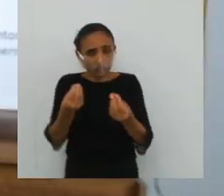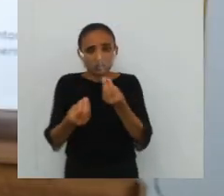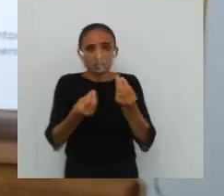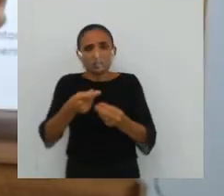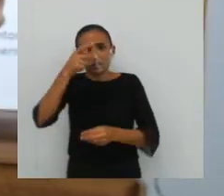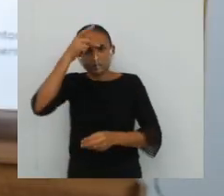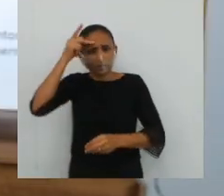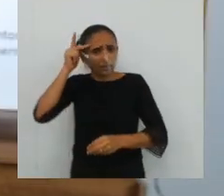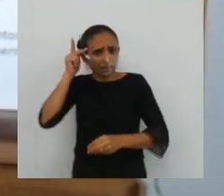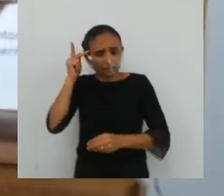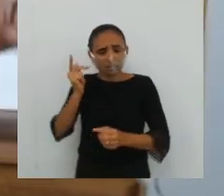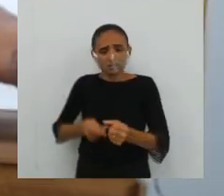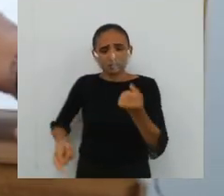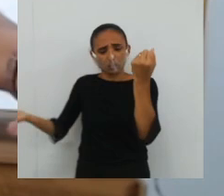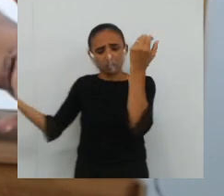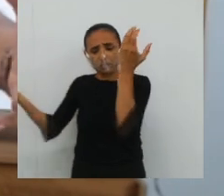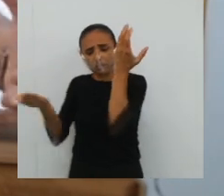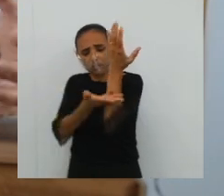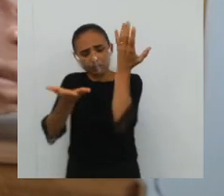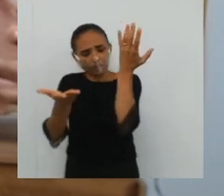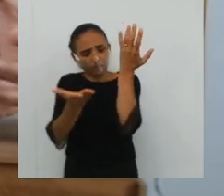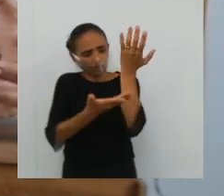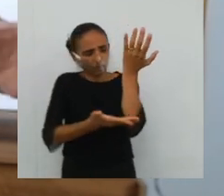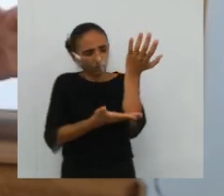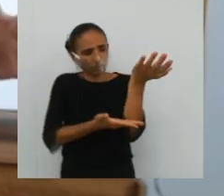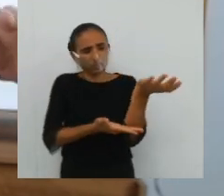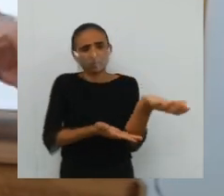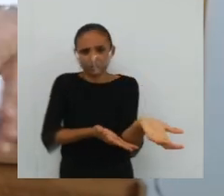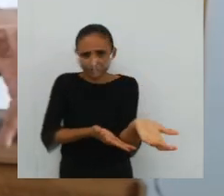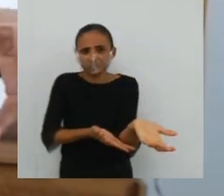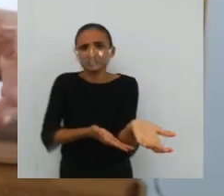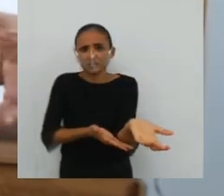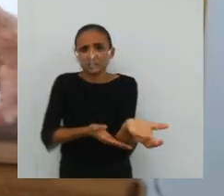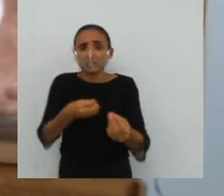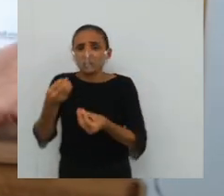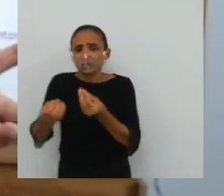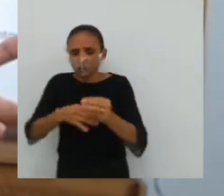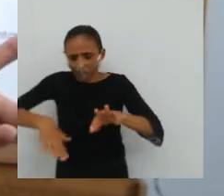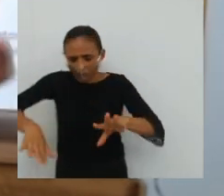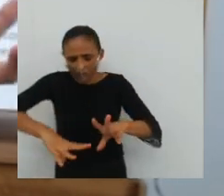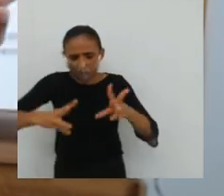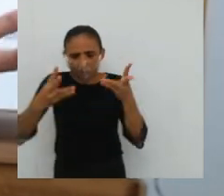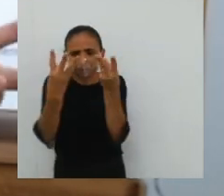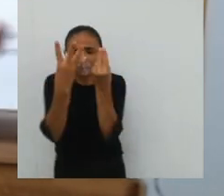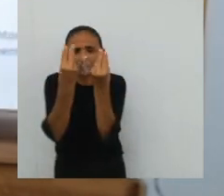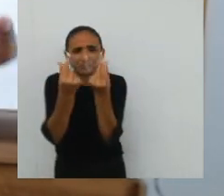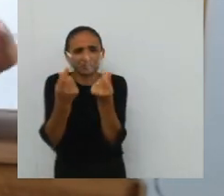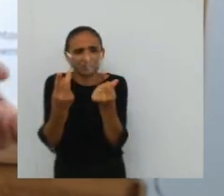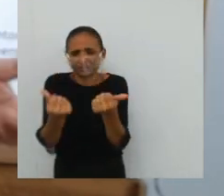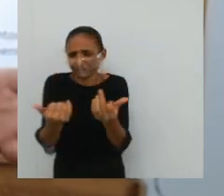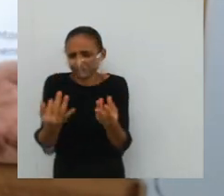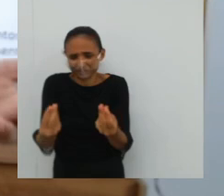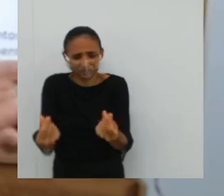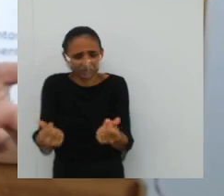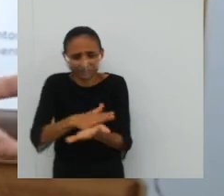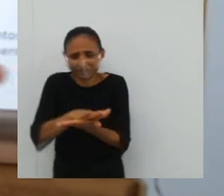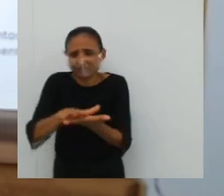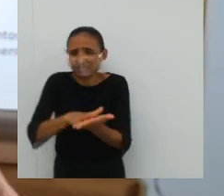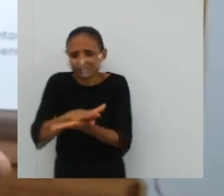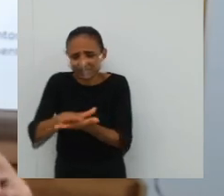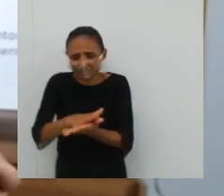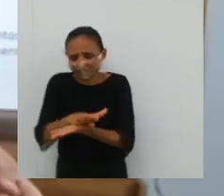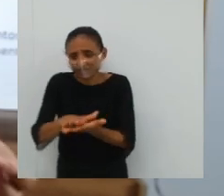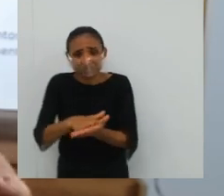vai, desmata, planta, né? E aí quando o solo não dá mais, ele não consegue, não tem dinheiro ou não